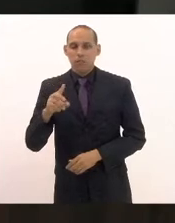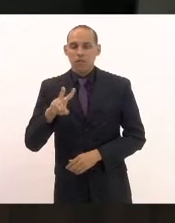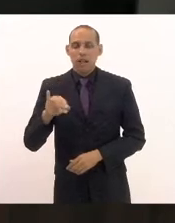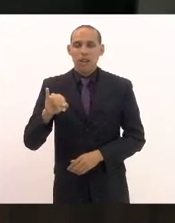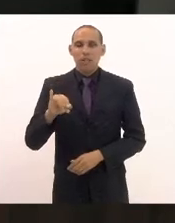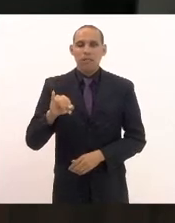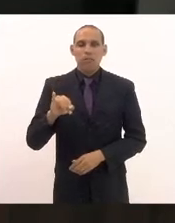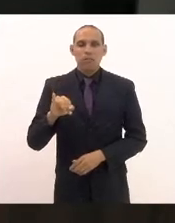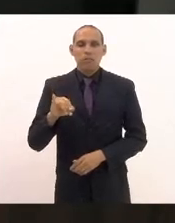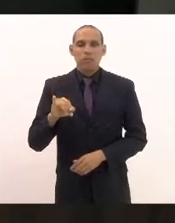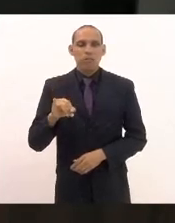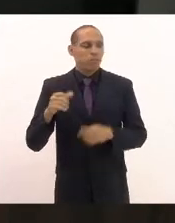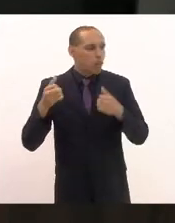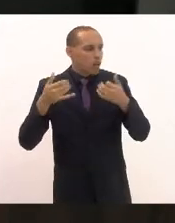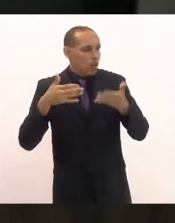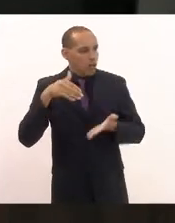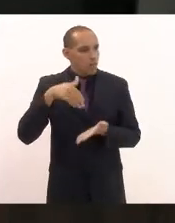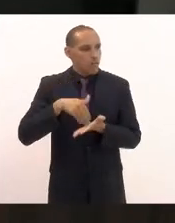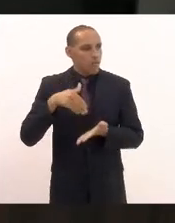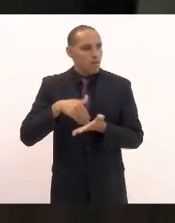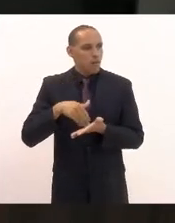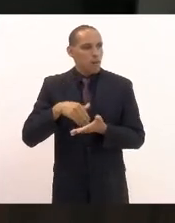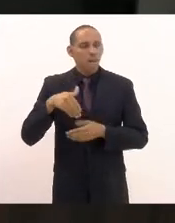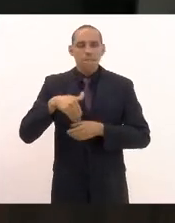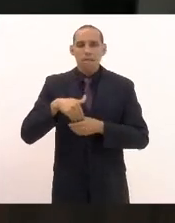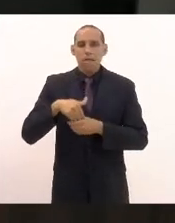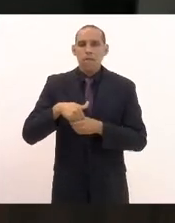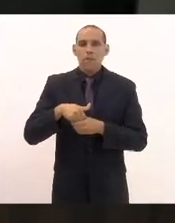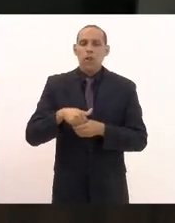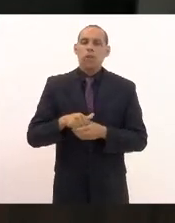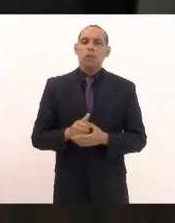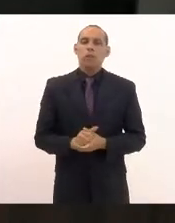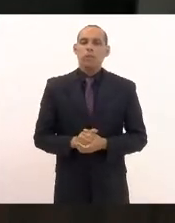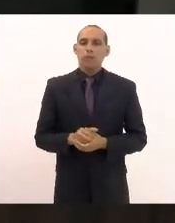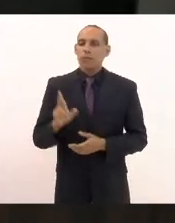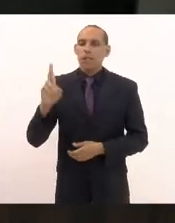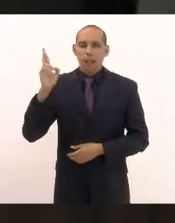da bancada do PSOL. Ao final, deputada Renata Souza. Obrigada.